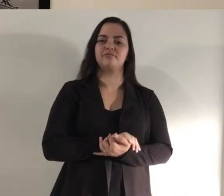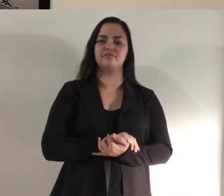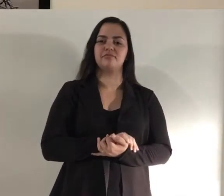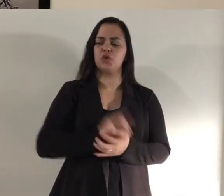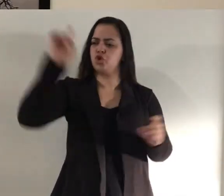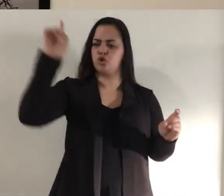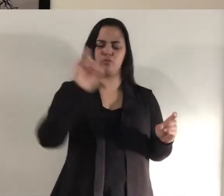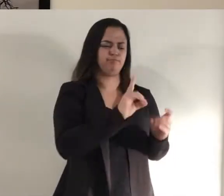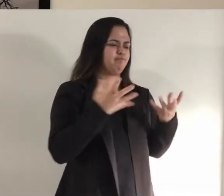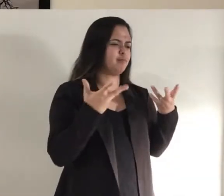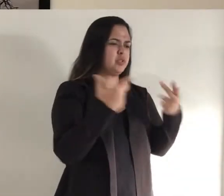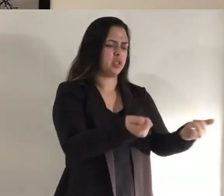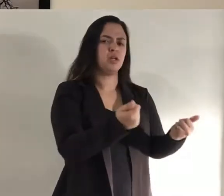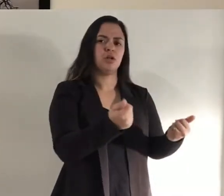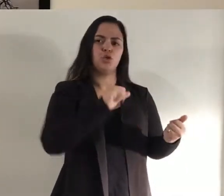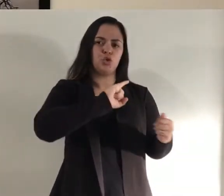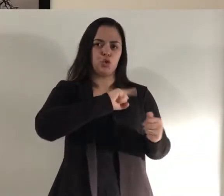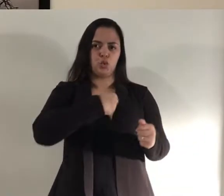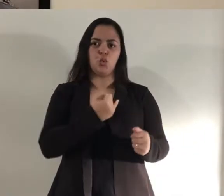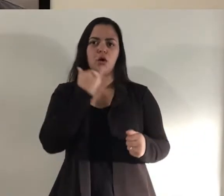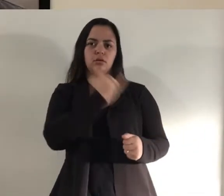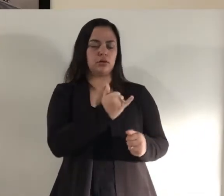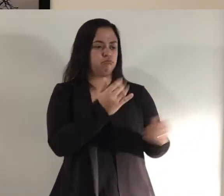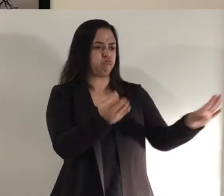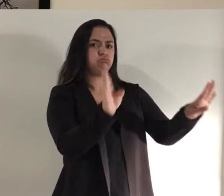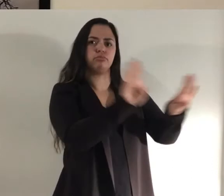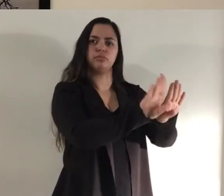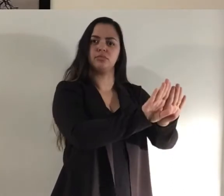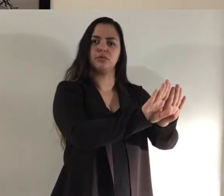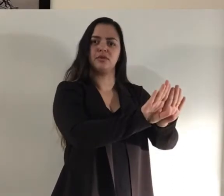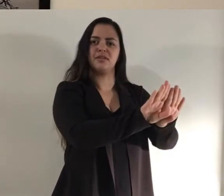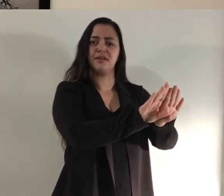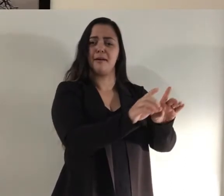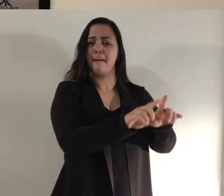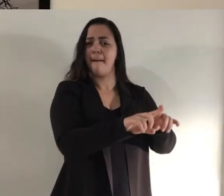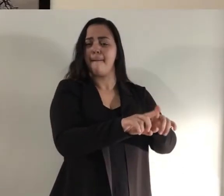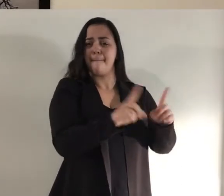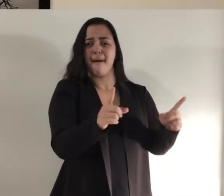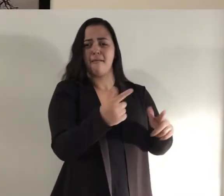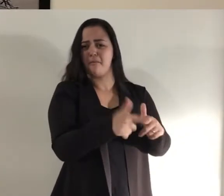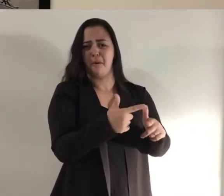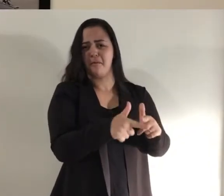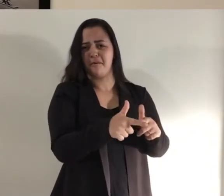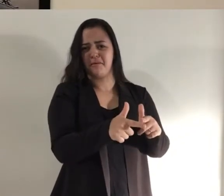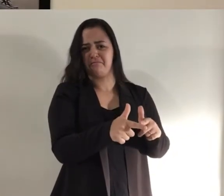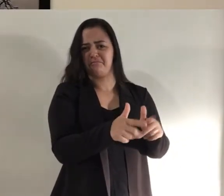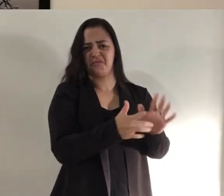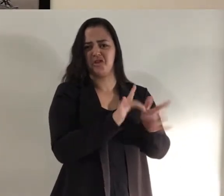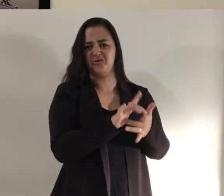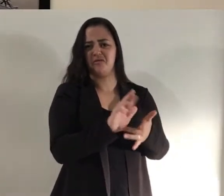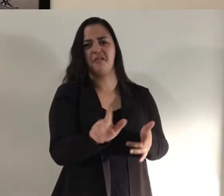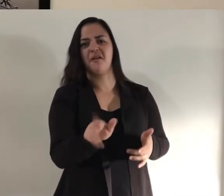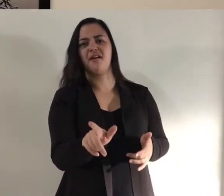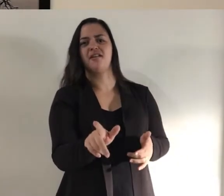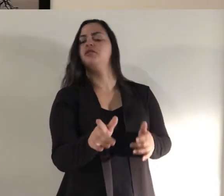estavam trancadas, mas para ele isso não era problema. Para Jesus vivo, para o Jesus